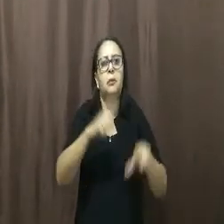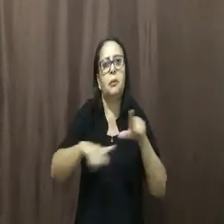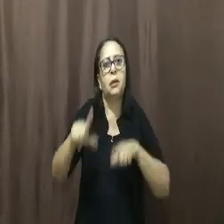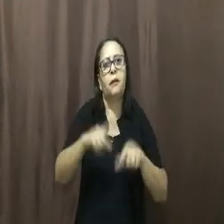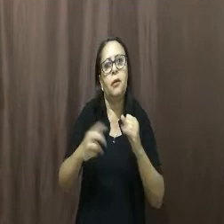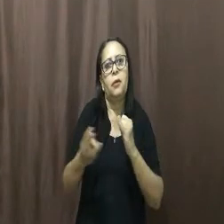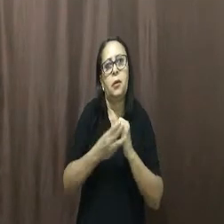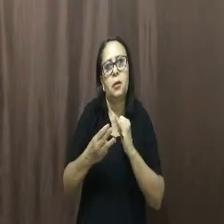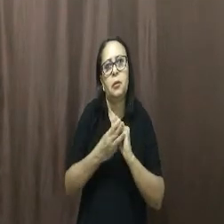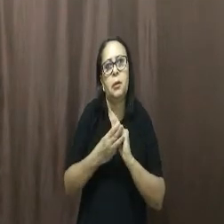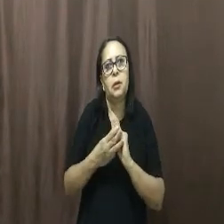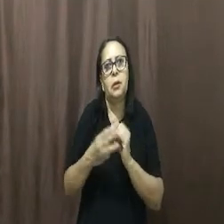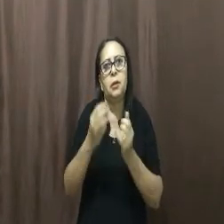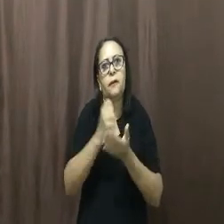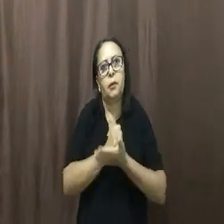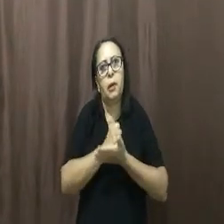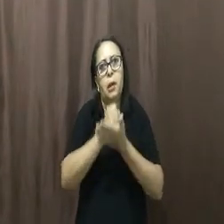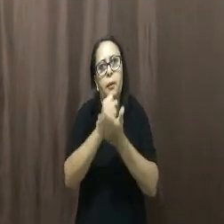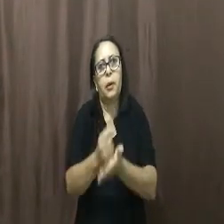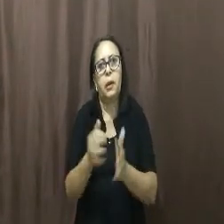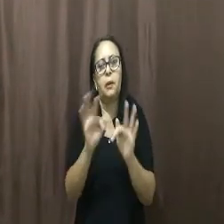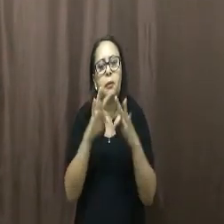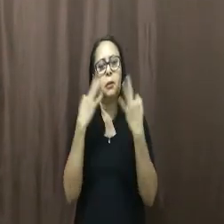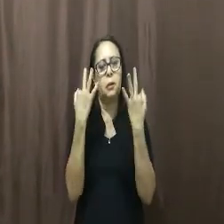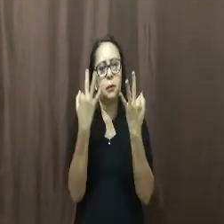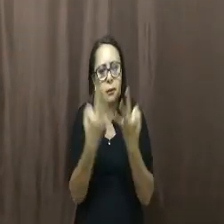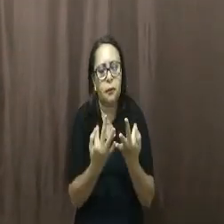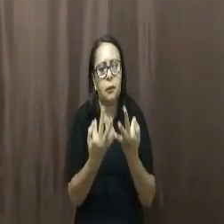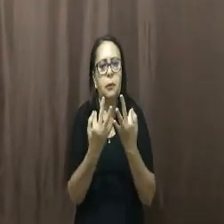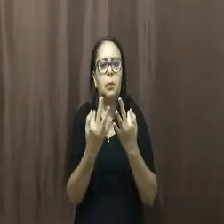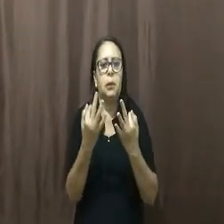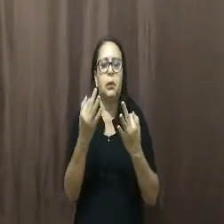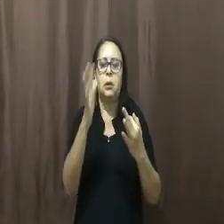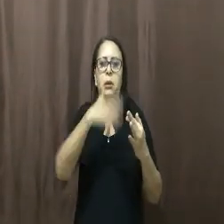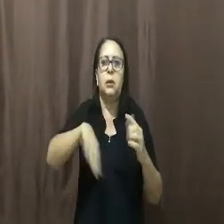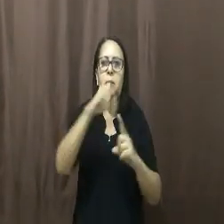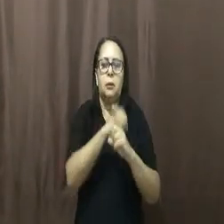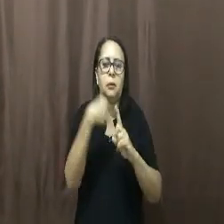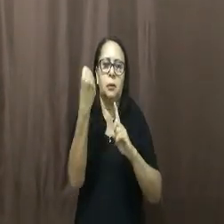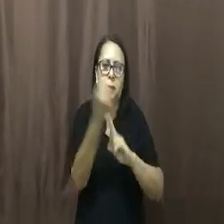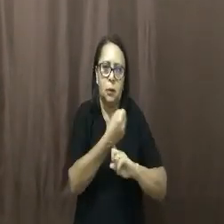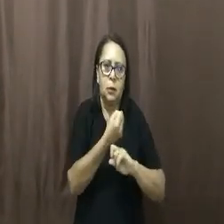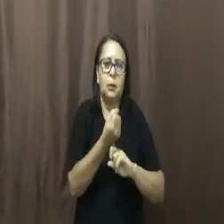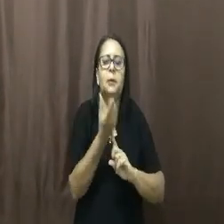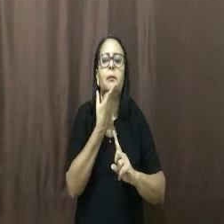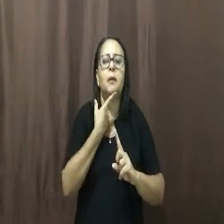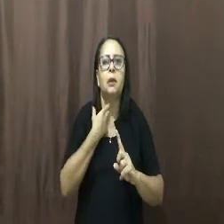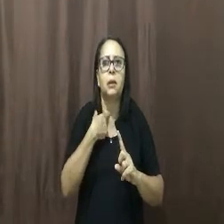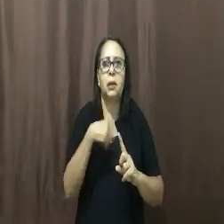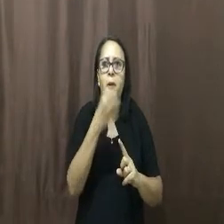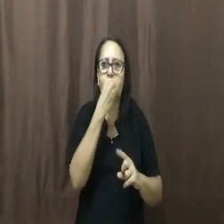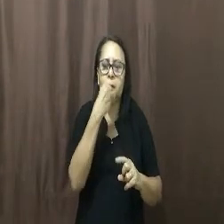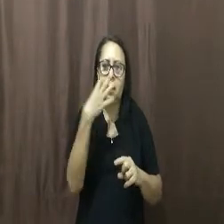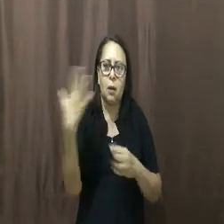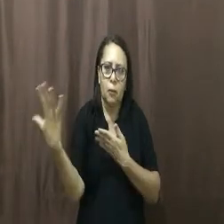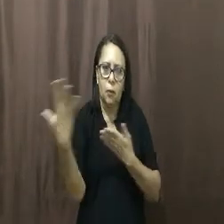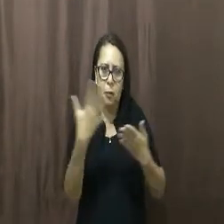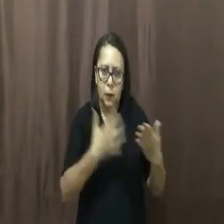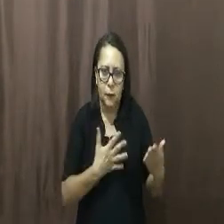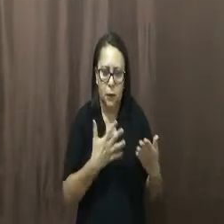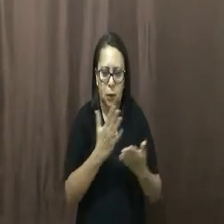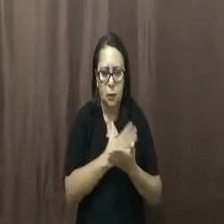alunos, a todos os servidores, colaboradores, familiares e a toda a sociedade e